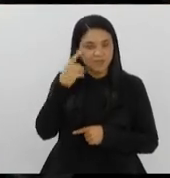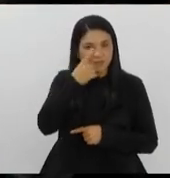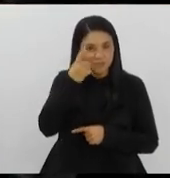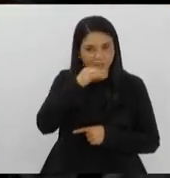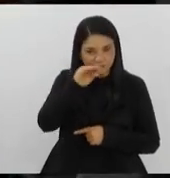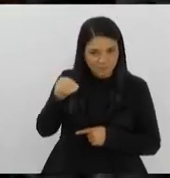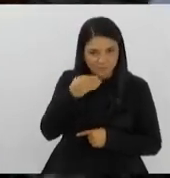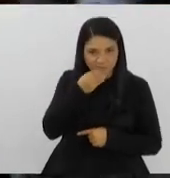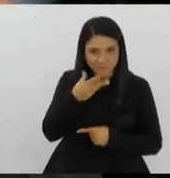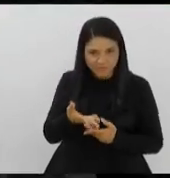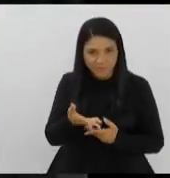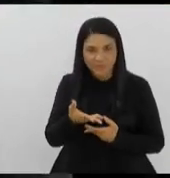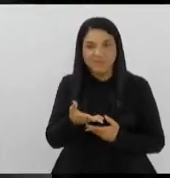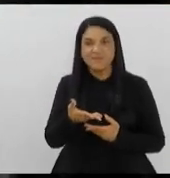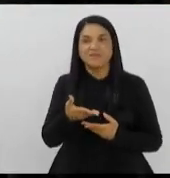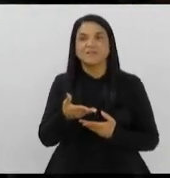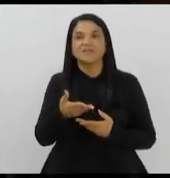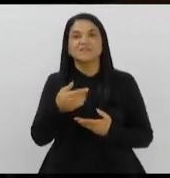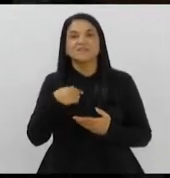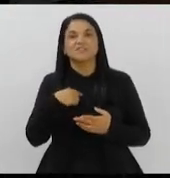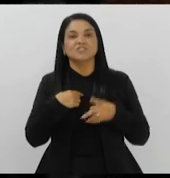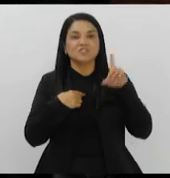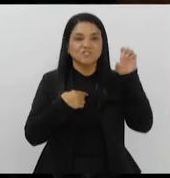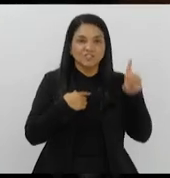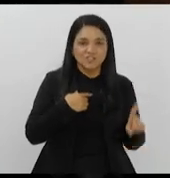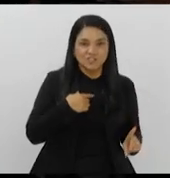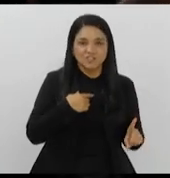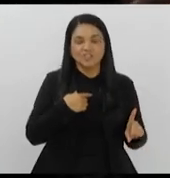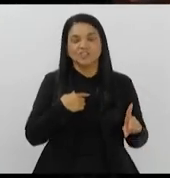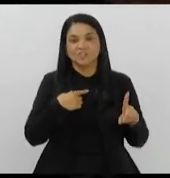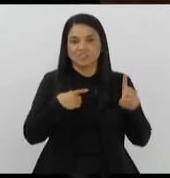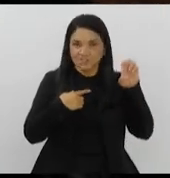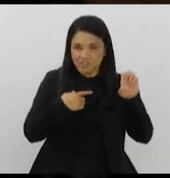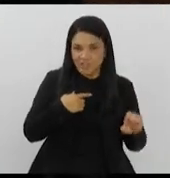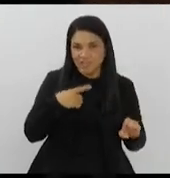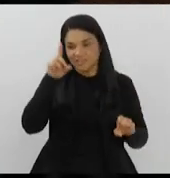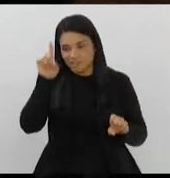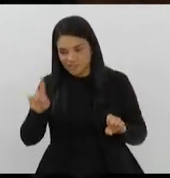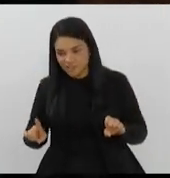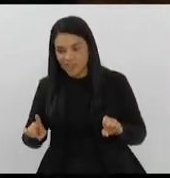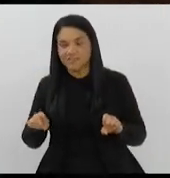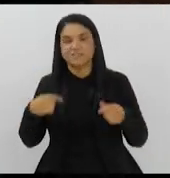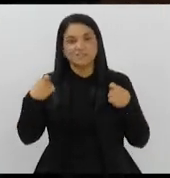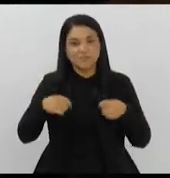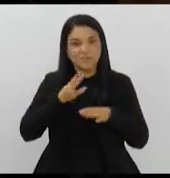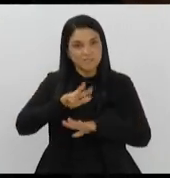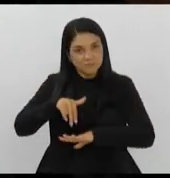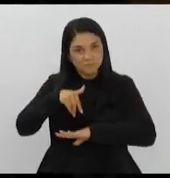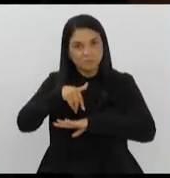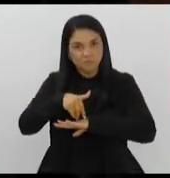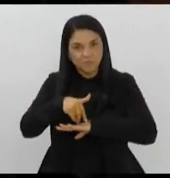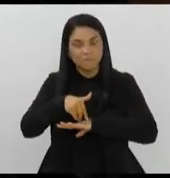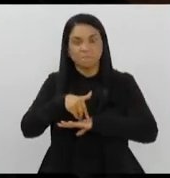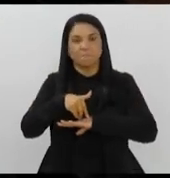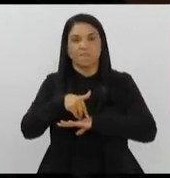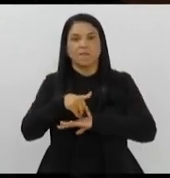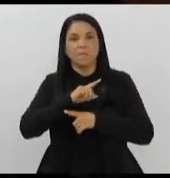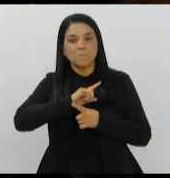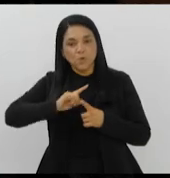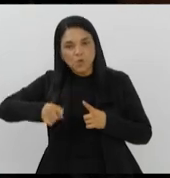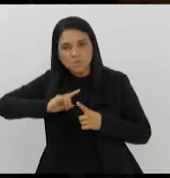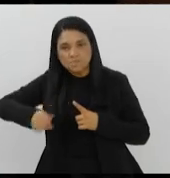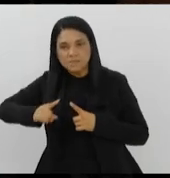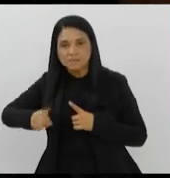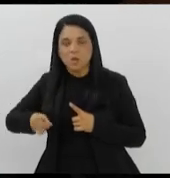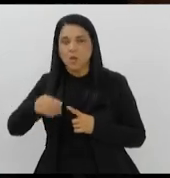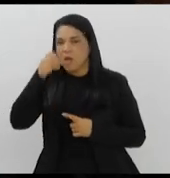esquerda, deputados de direita, e eu acho que a gente também tem que se posicionar sobre o que está acontecendo. Essa censura, esse absurdo